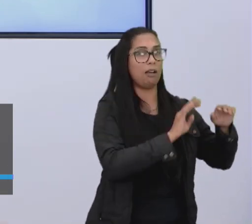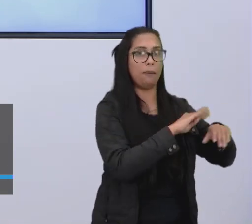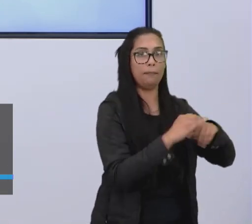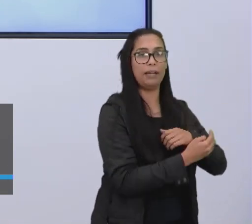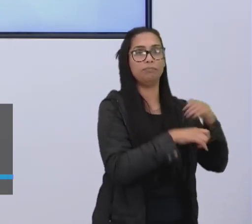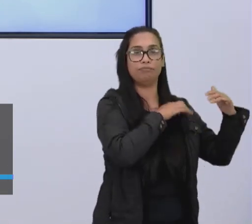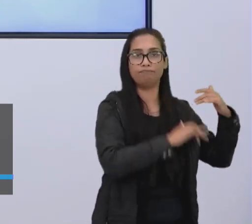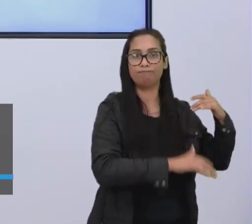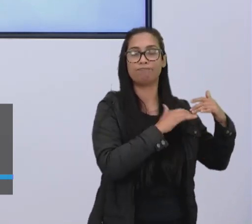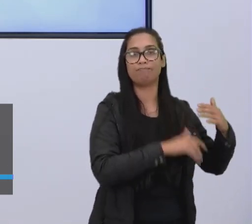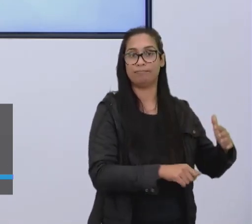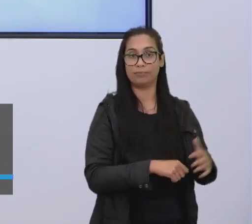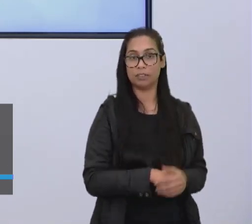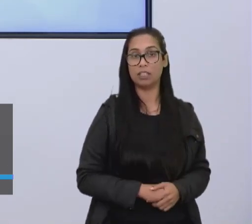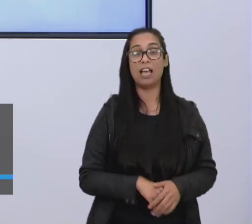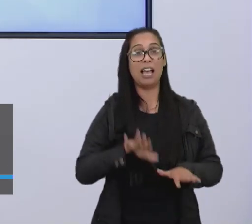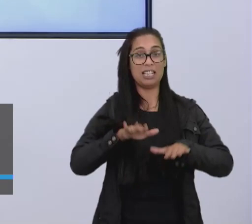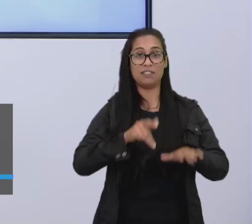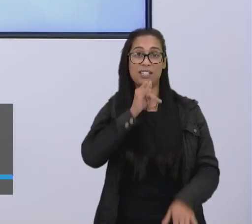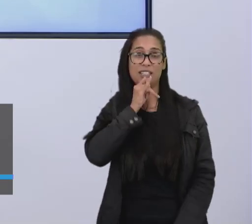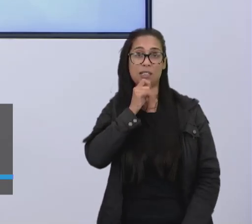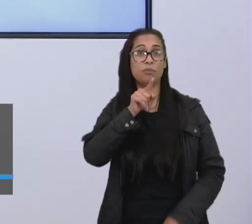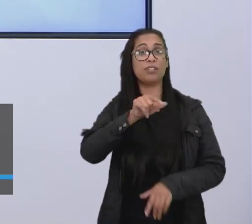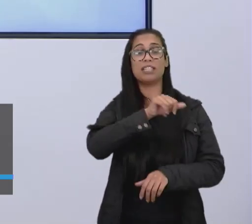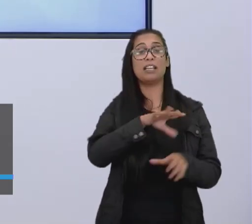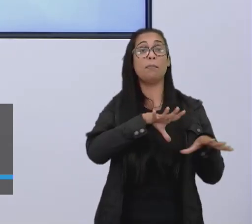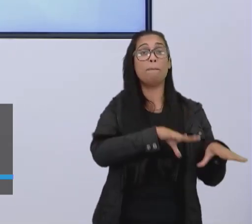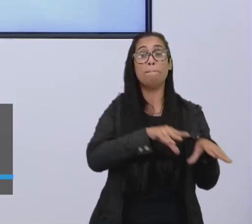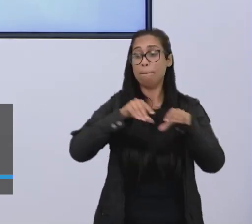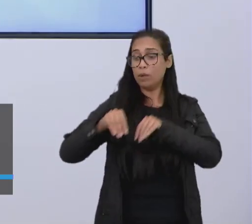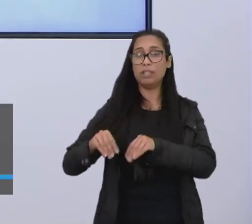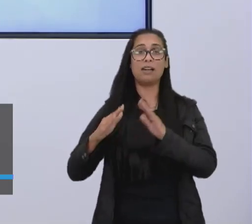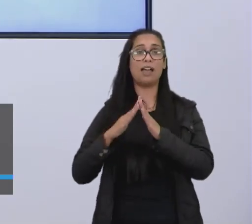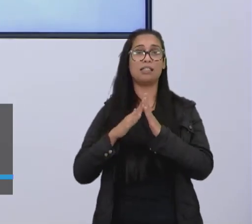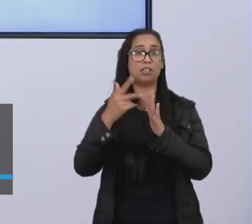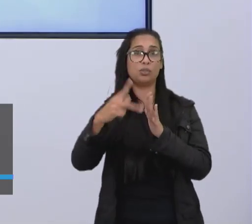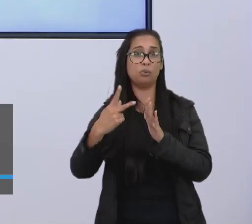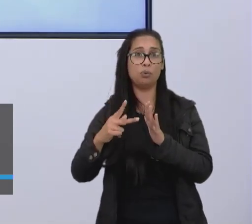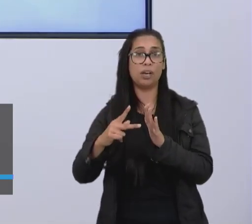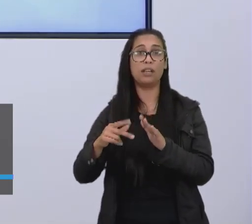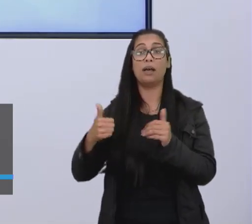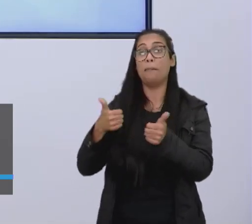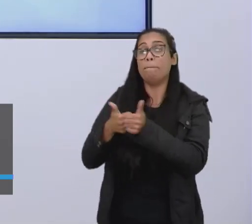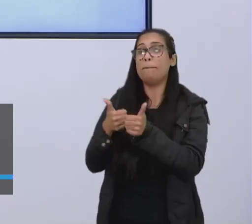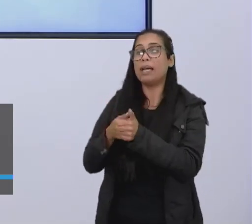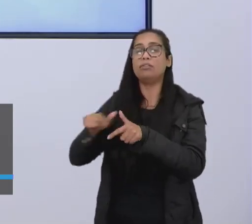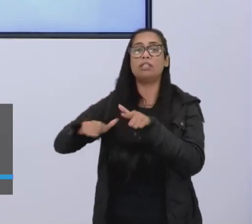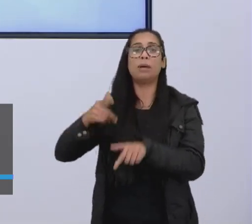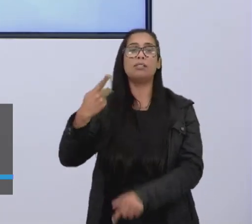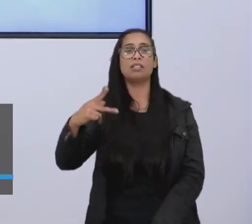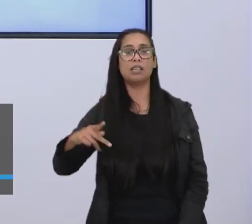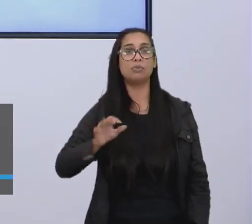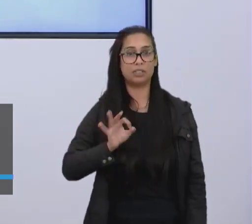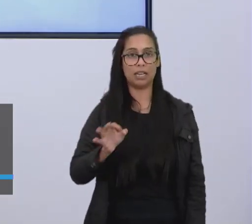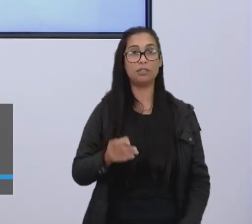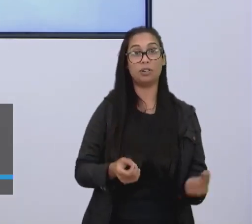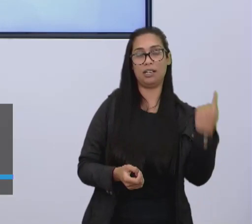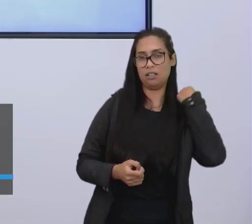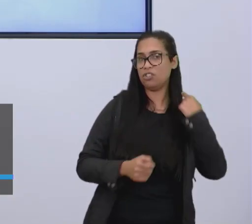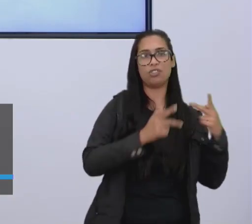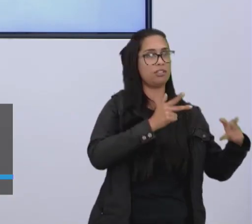acabamos mudando de bairro para ficar mais perto do trabalho, né? E isso é um fenômeno que tem se discutido muito, né? De como